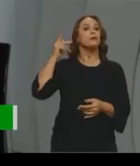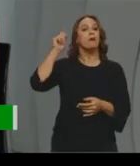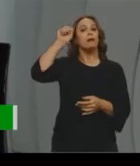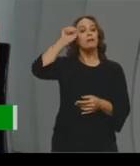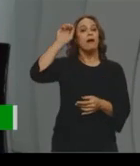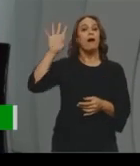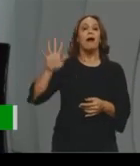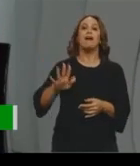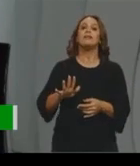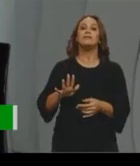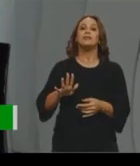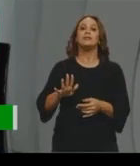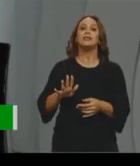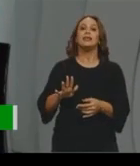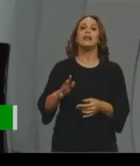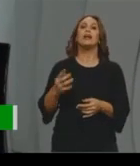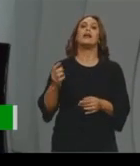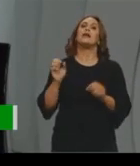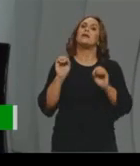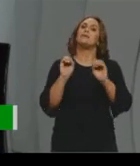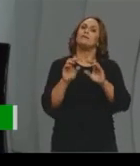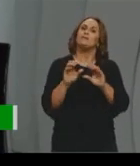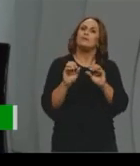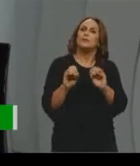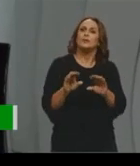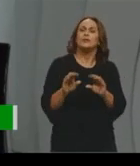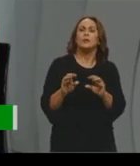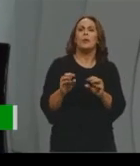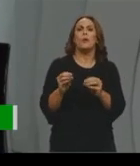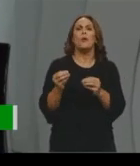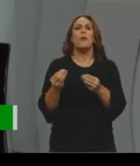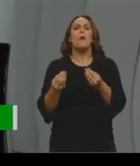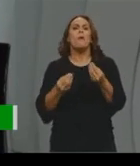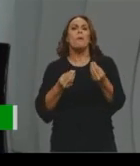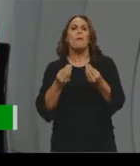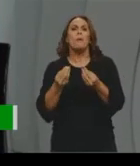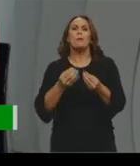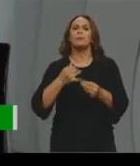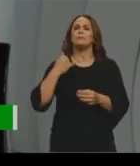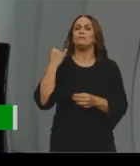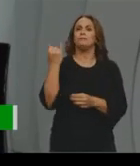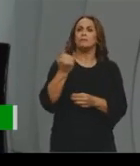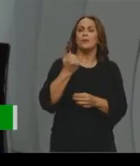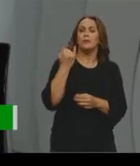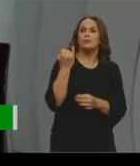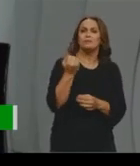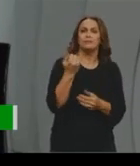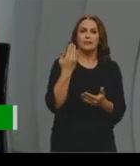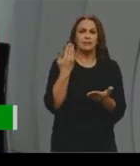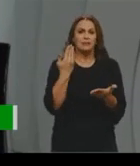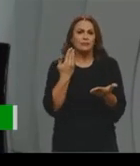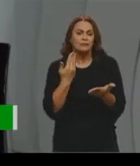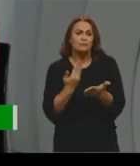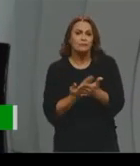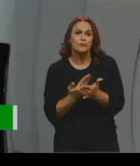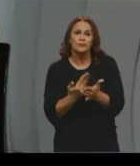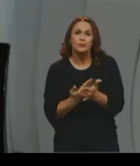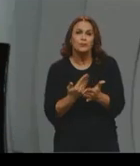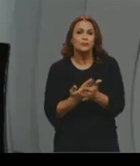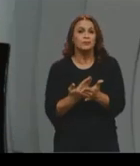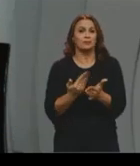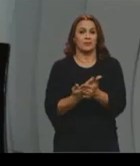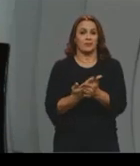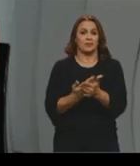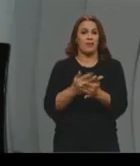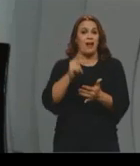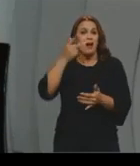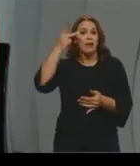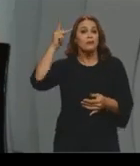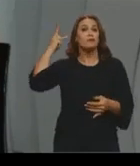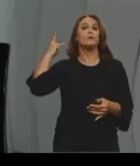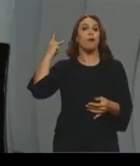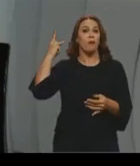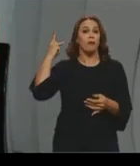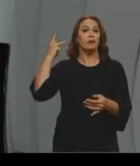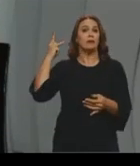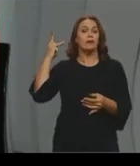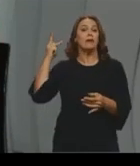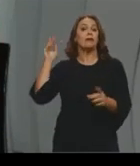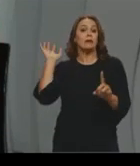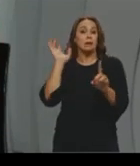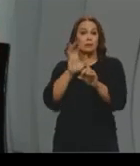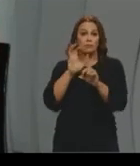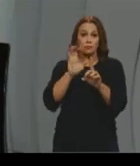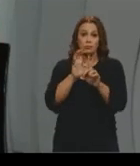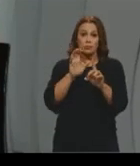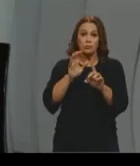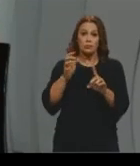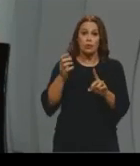um pouco a respeito da necessidade de se estudar a história que marca aí a nossa origem, as influências que a